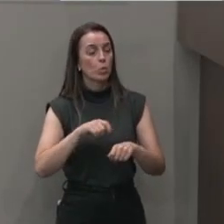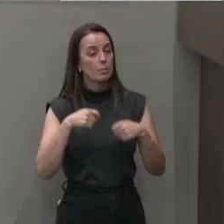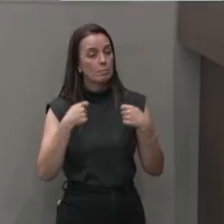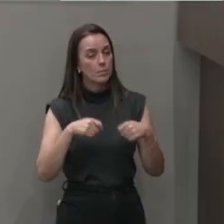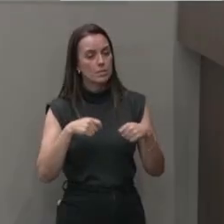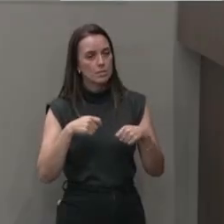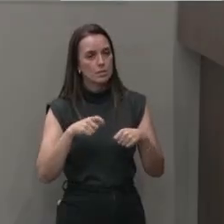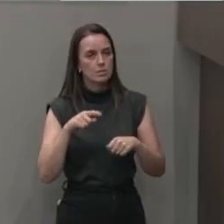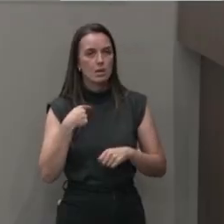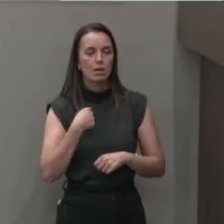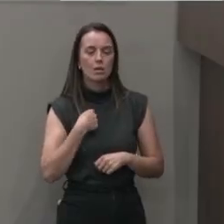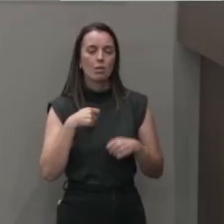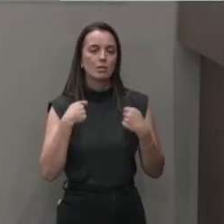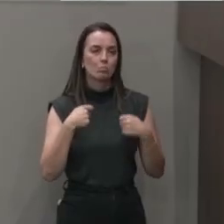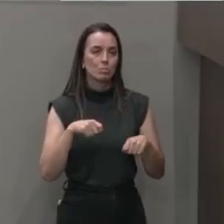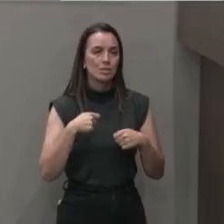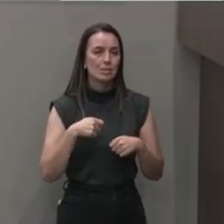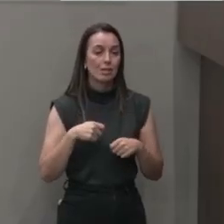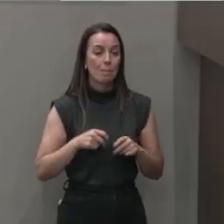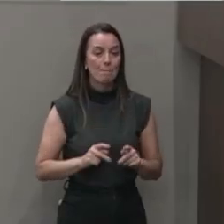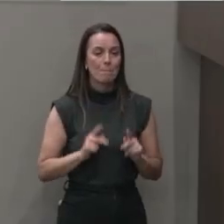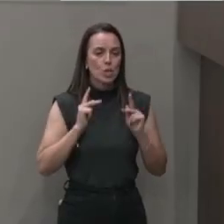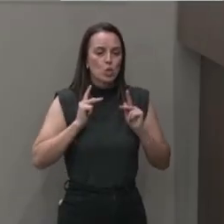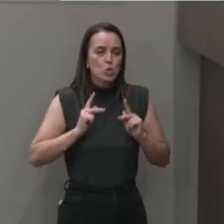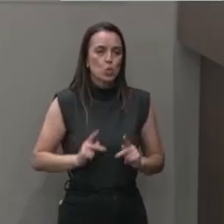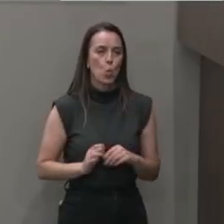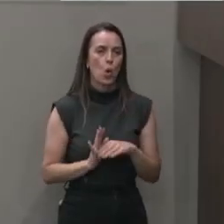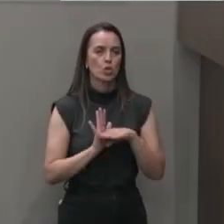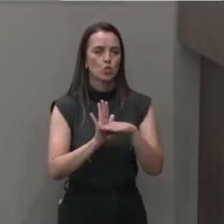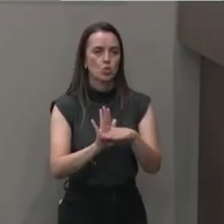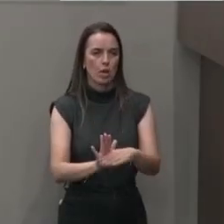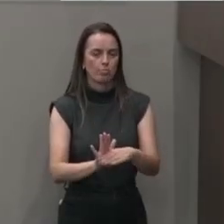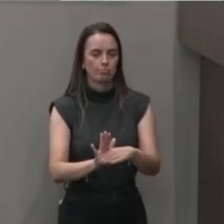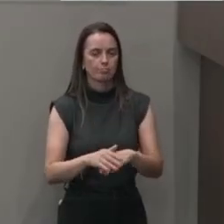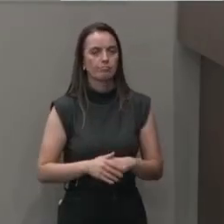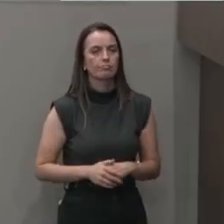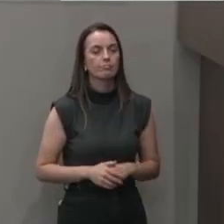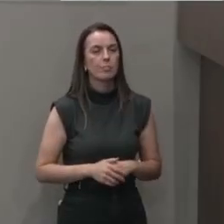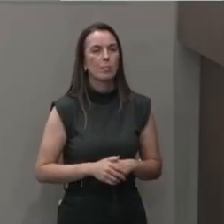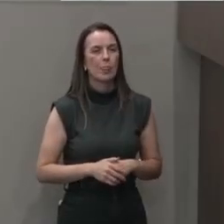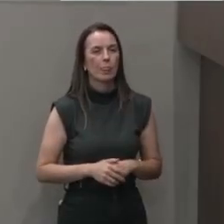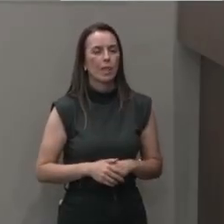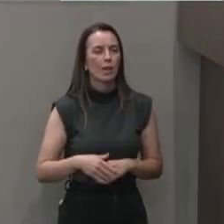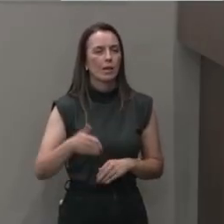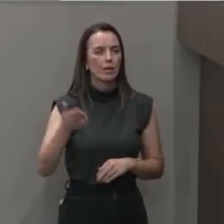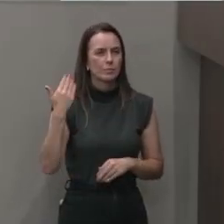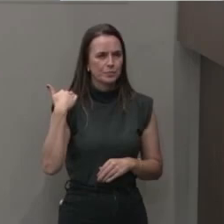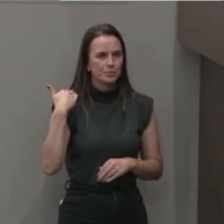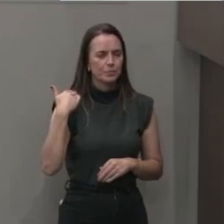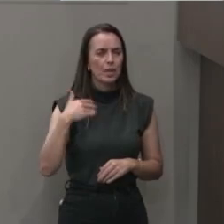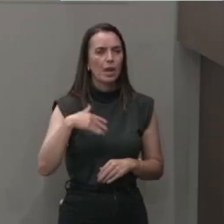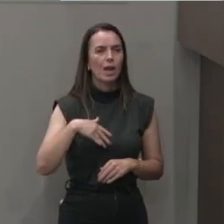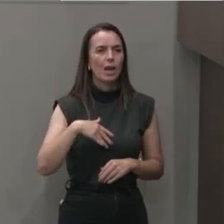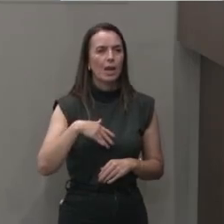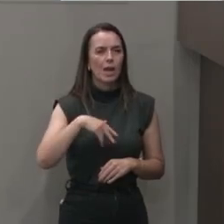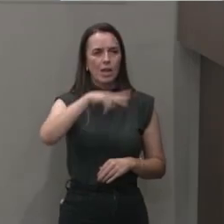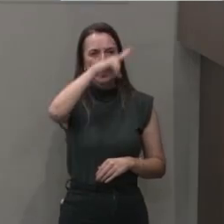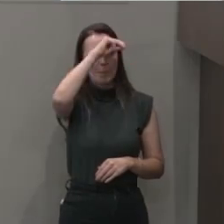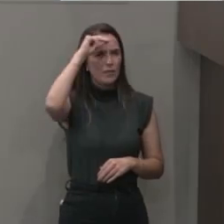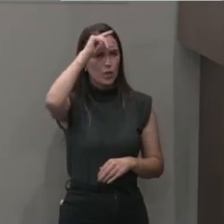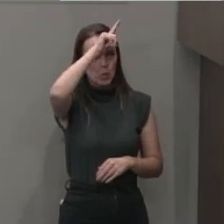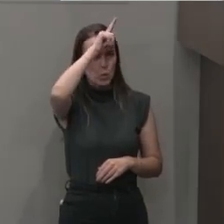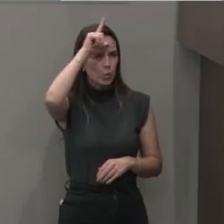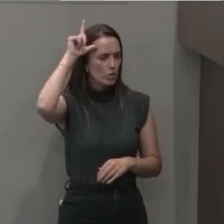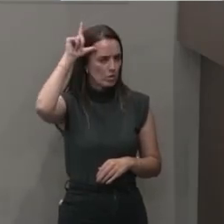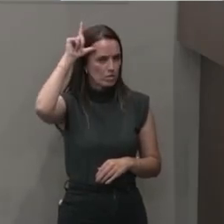que a gente precisa. E aqui digo, foi o ex-prefeito Luciano Azevedo que fez a extinção dos cargos de